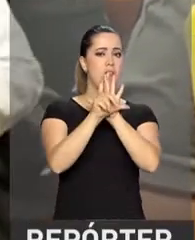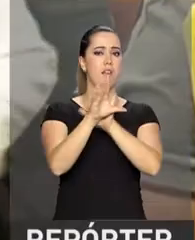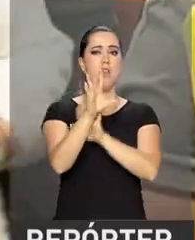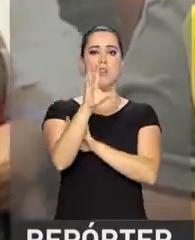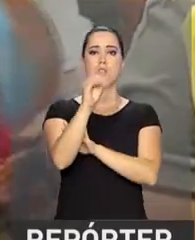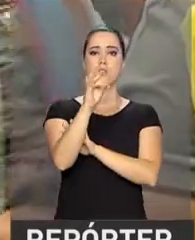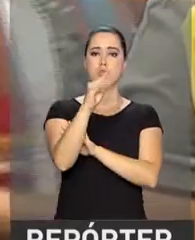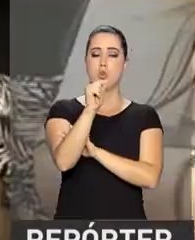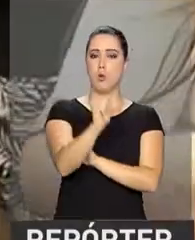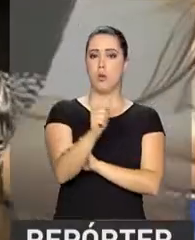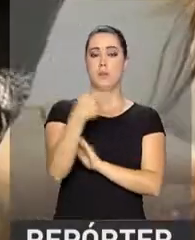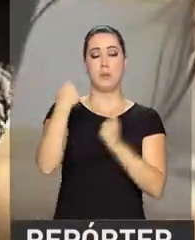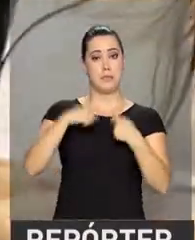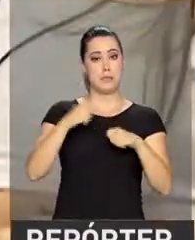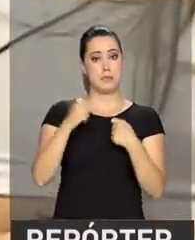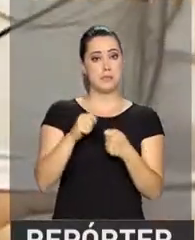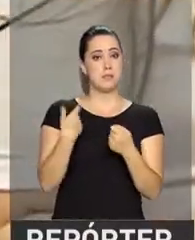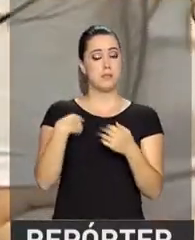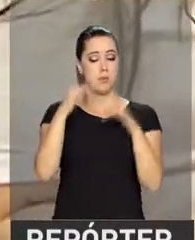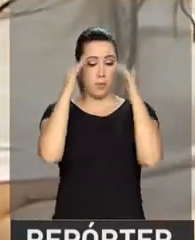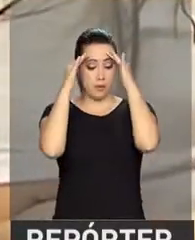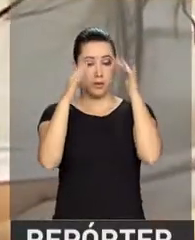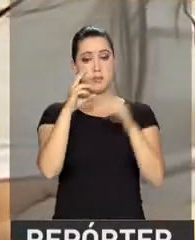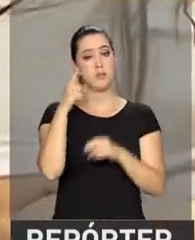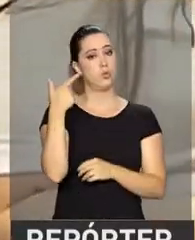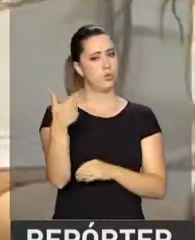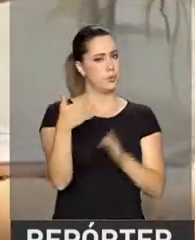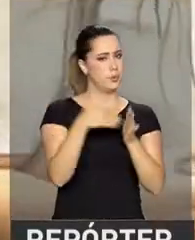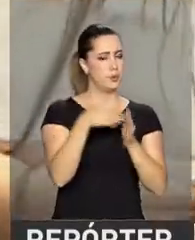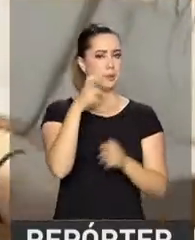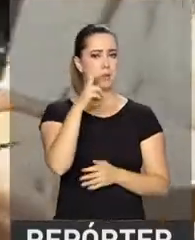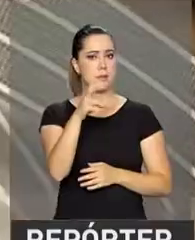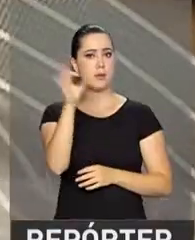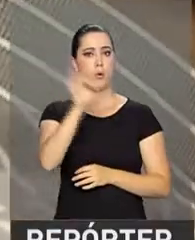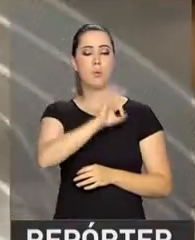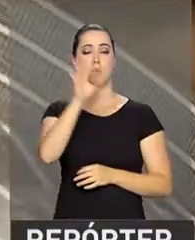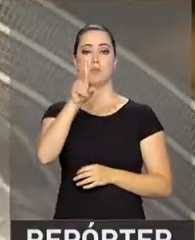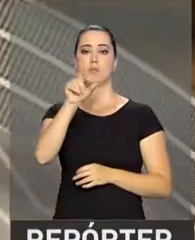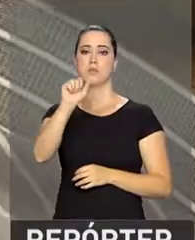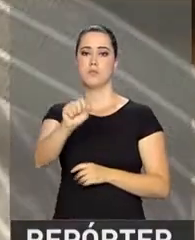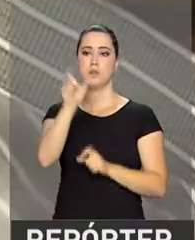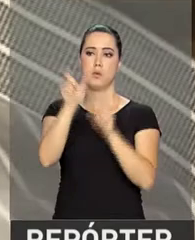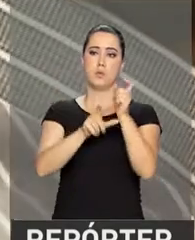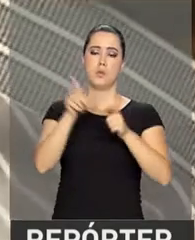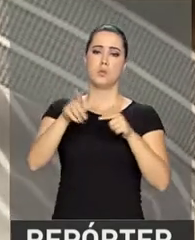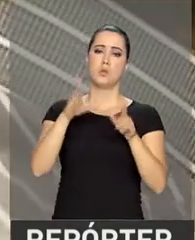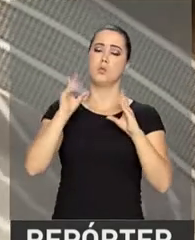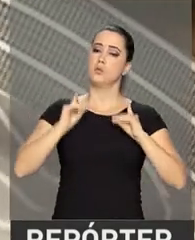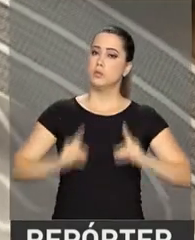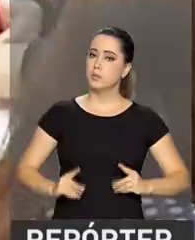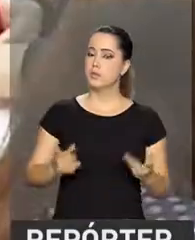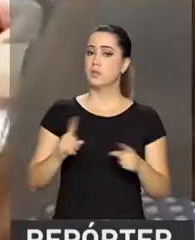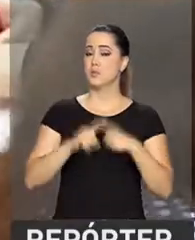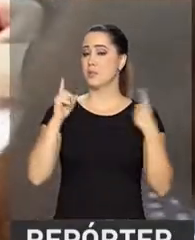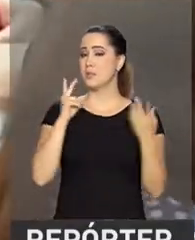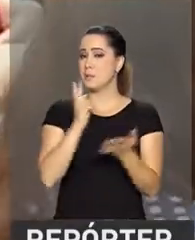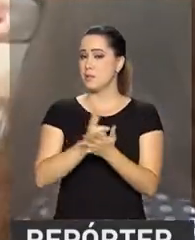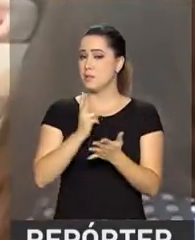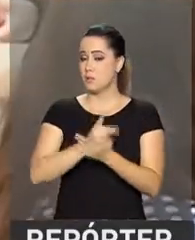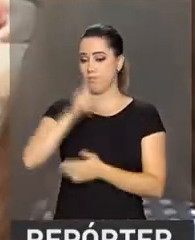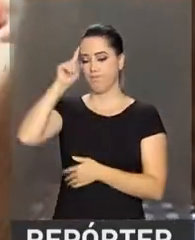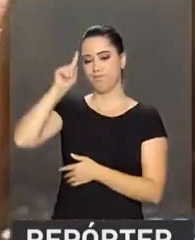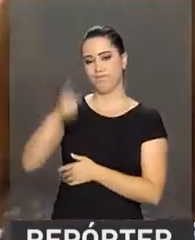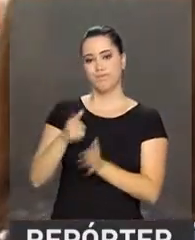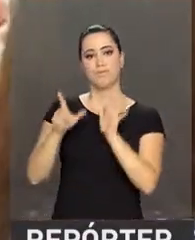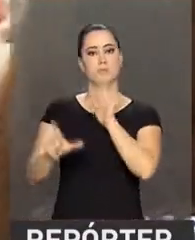100 funcionários a preencher entre 2% e 5% das vagas com trabalhadores com algum tipo de deficiência. Mas mesmo com a